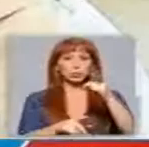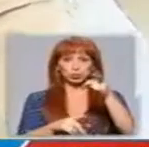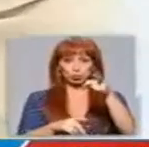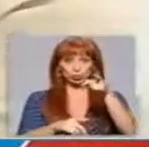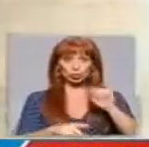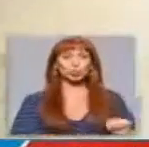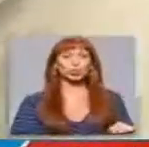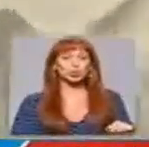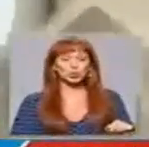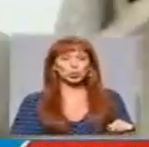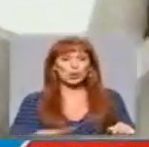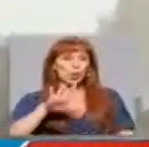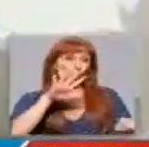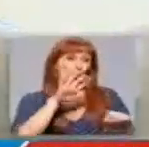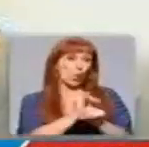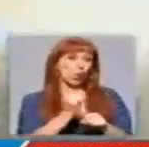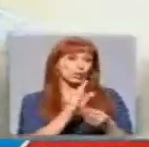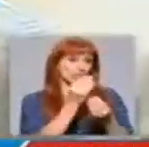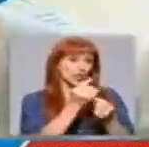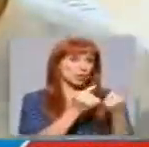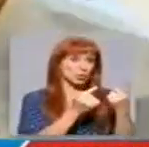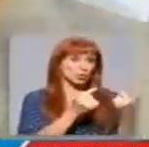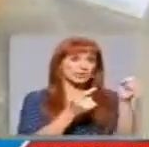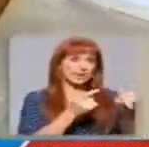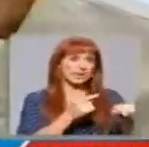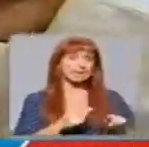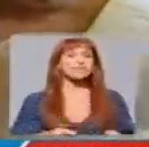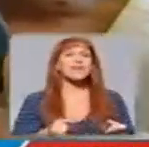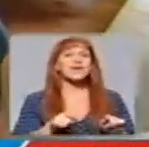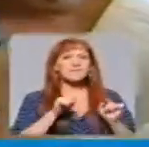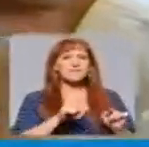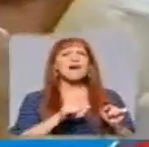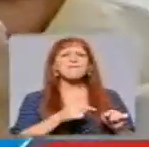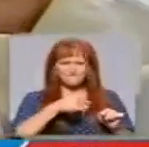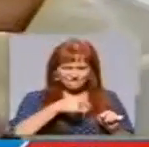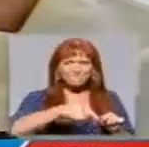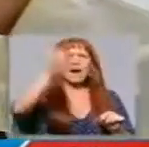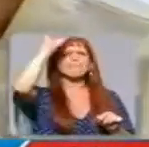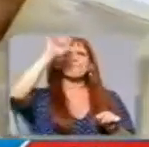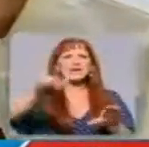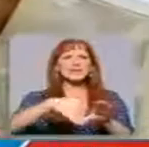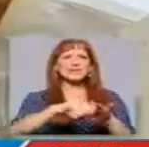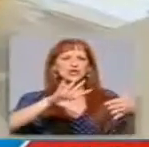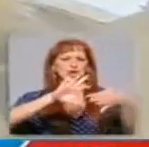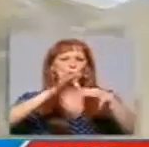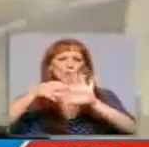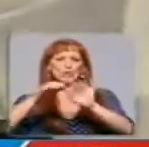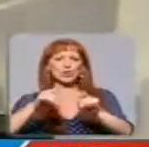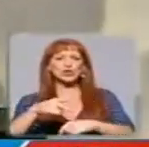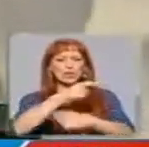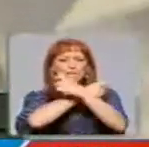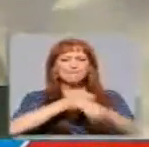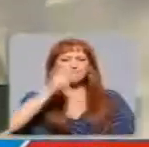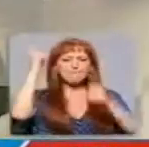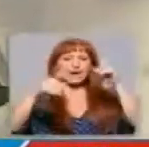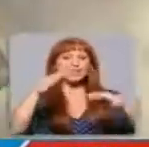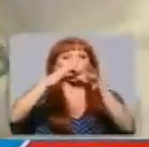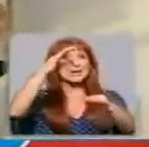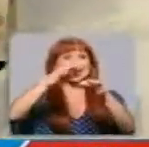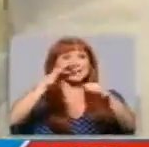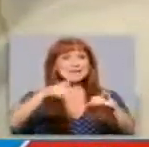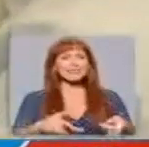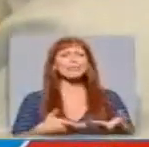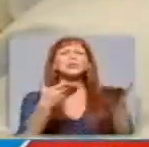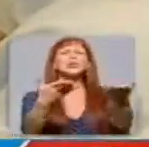também é o outro outro dos alunos que eu também vai participar das Olimpíadas no México em setembro